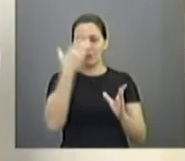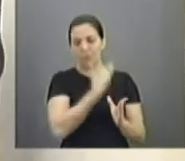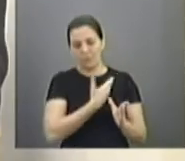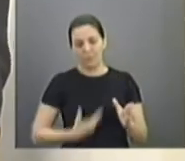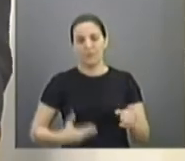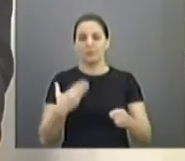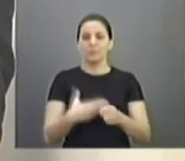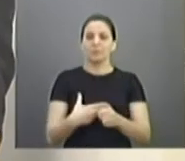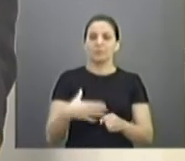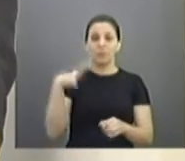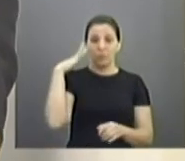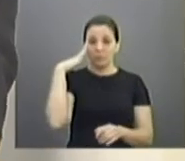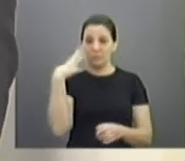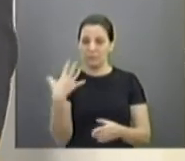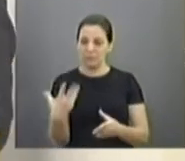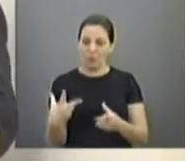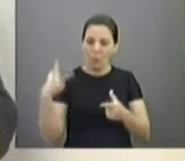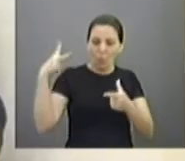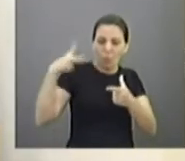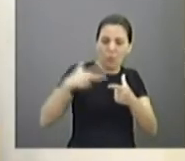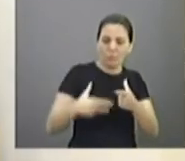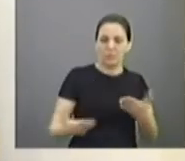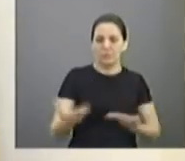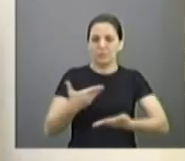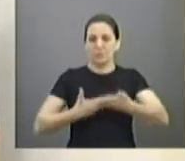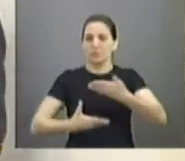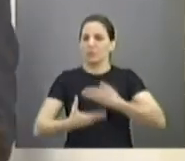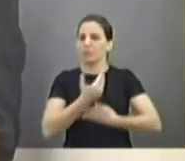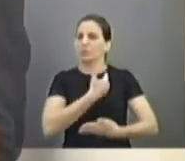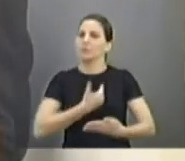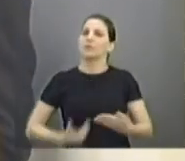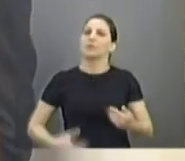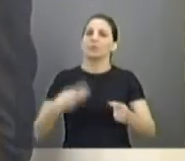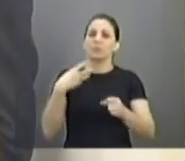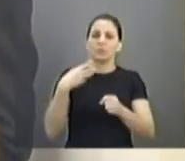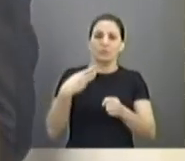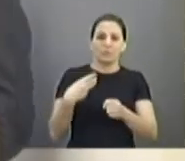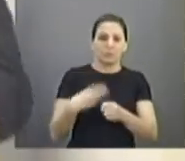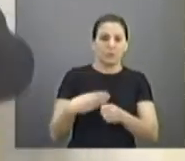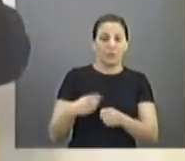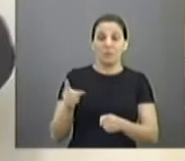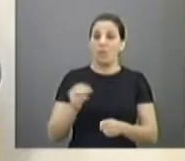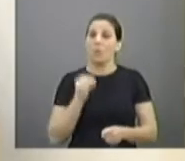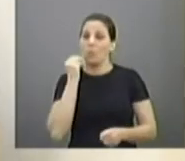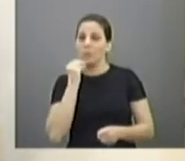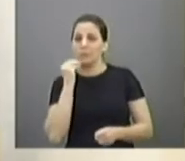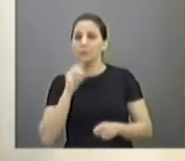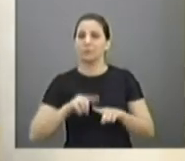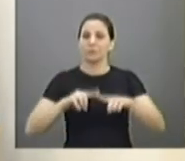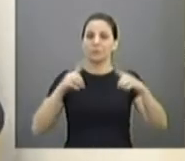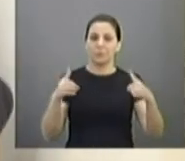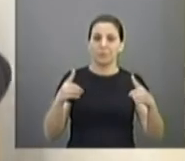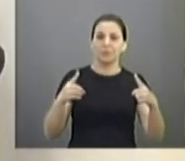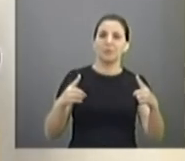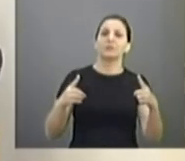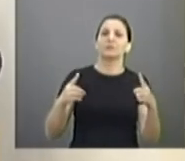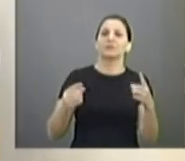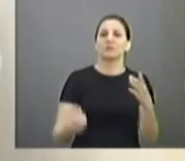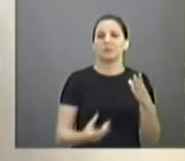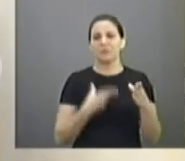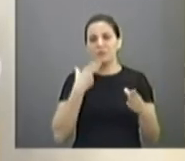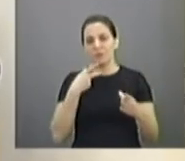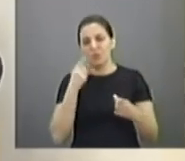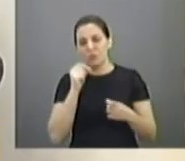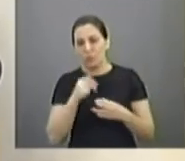quando decidimos romper com o governo municipal. Não estou aqui sendo oportunista e nem inventando a roda, porque quem